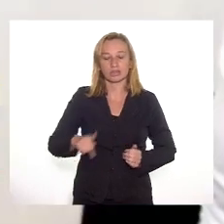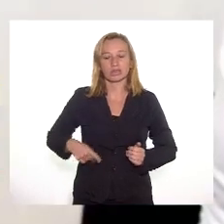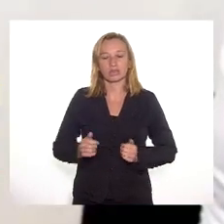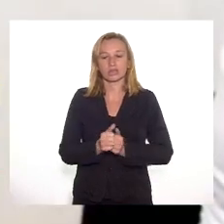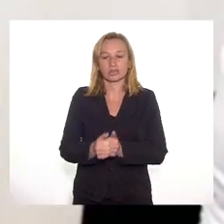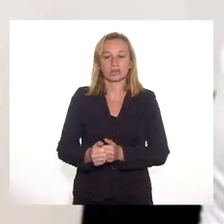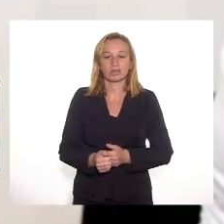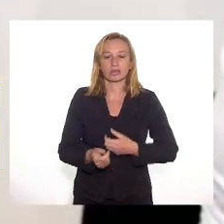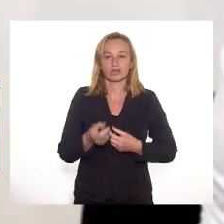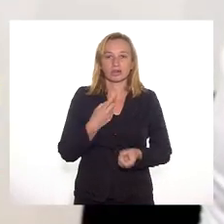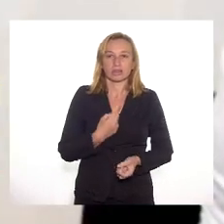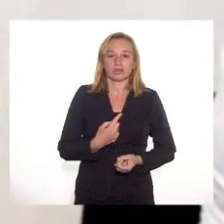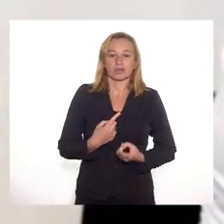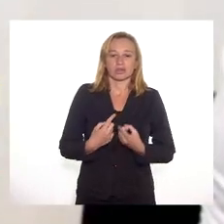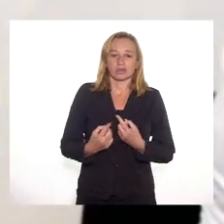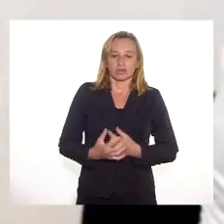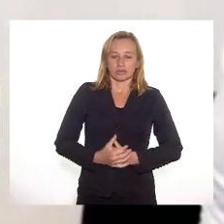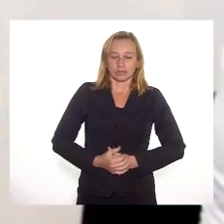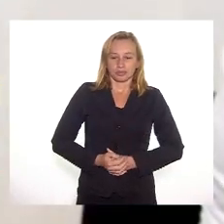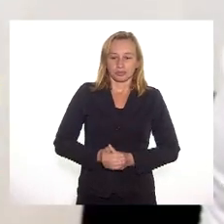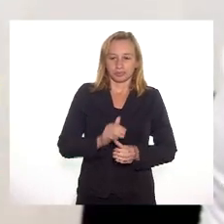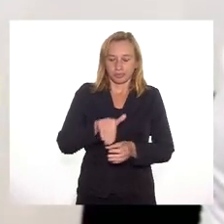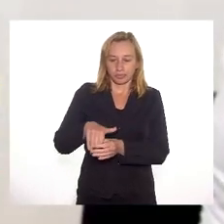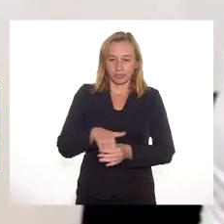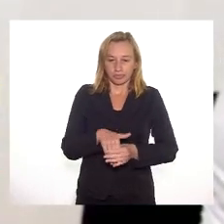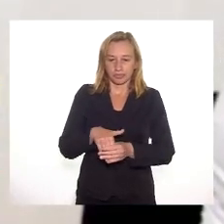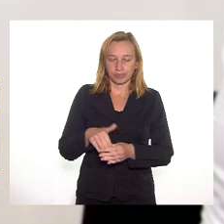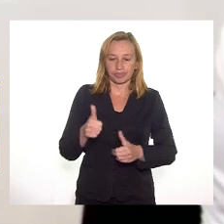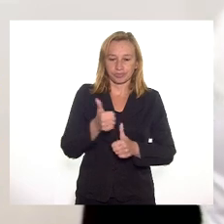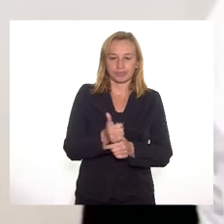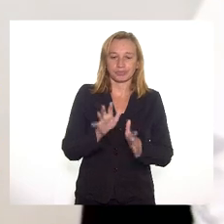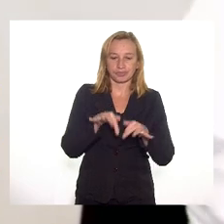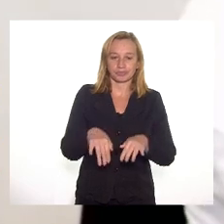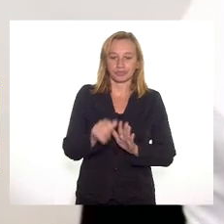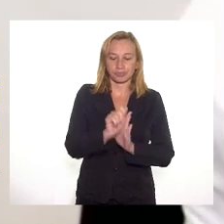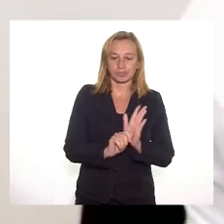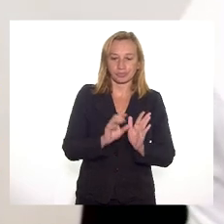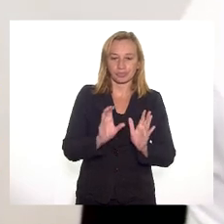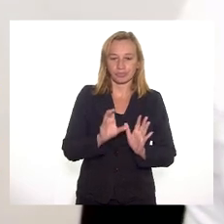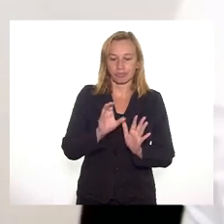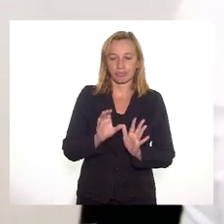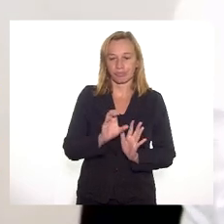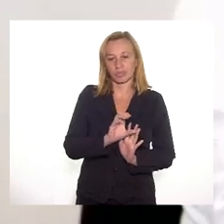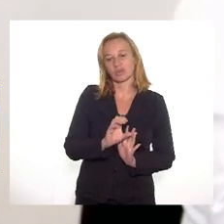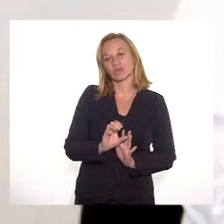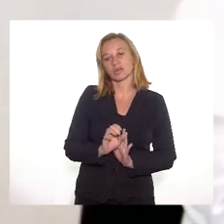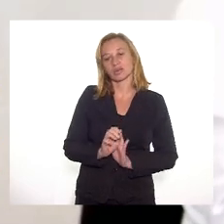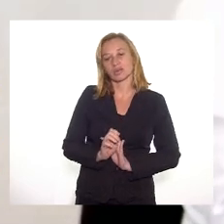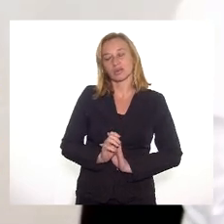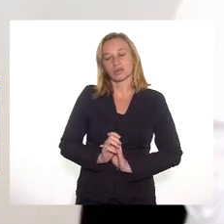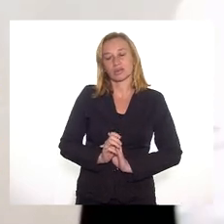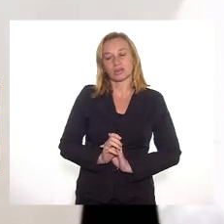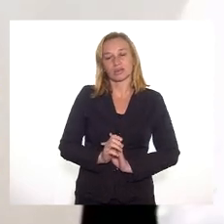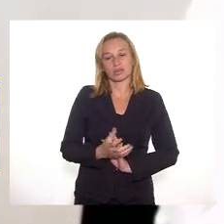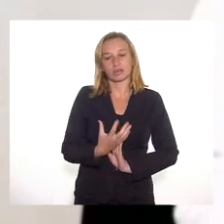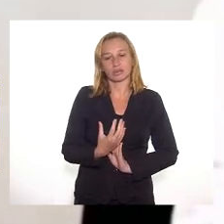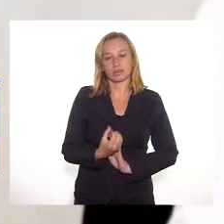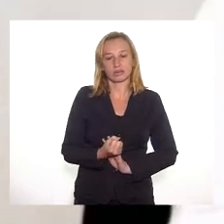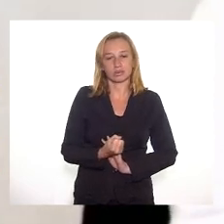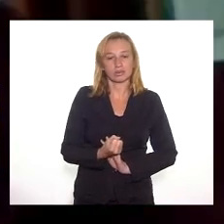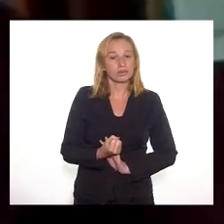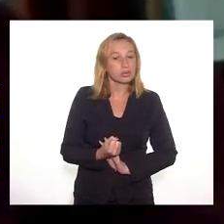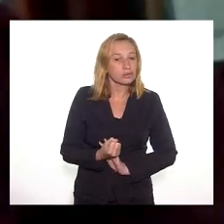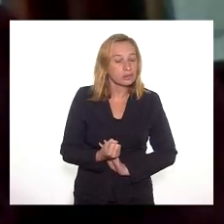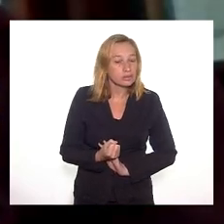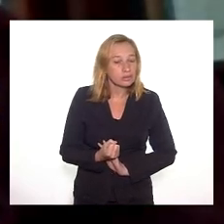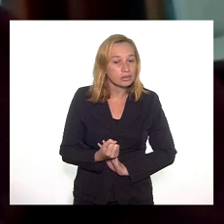pareceres emitidos em votação substitutiva da CCJ com forma final de redação que a presidência defere. Senhores que aprovam... Senhor